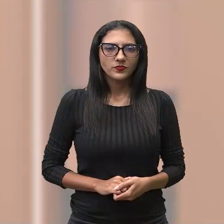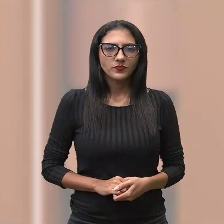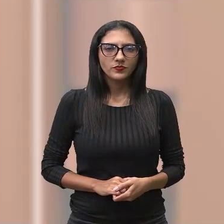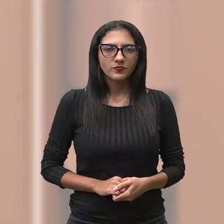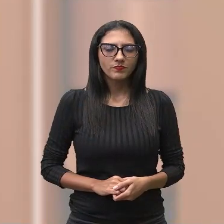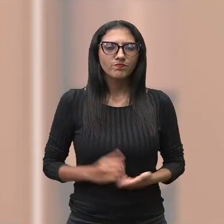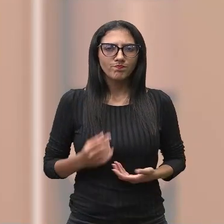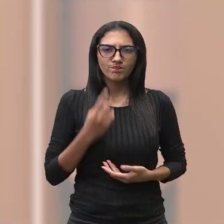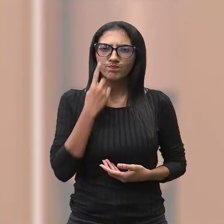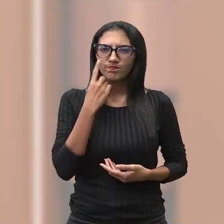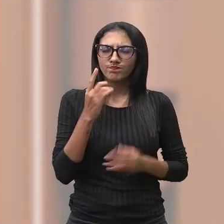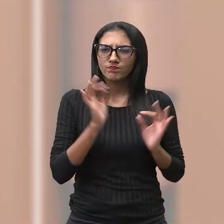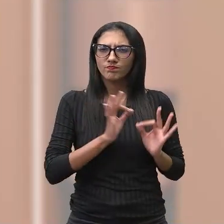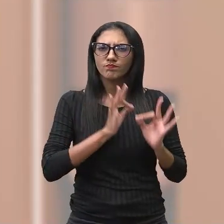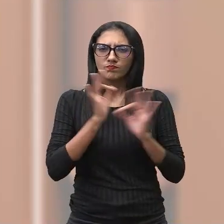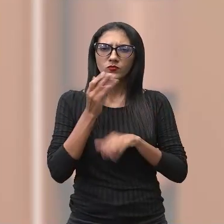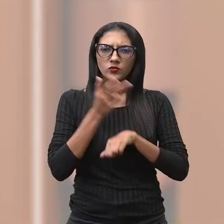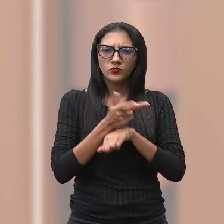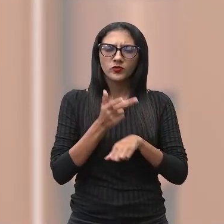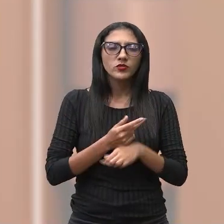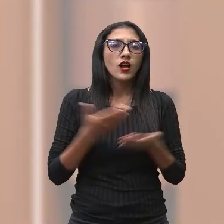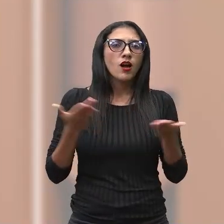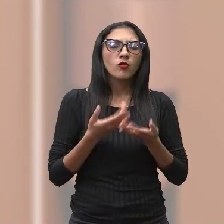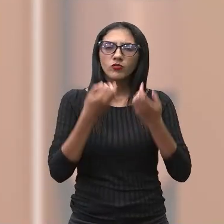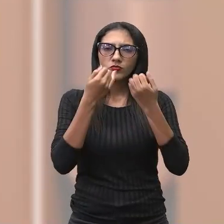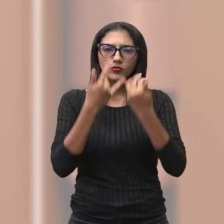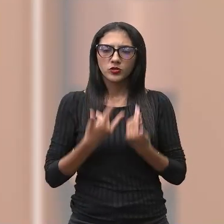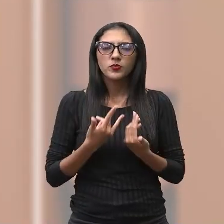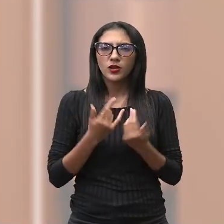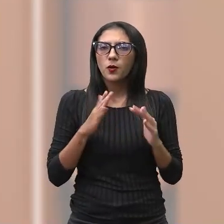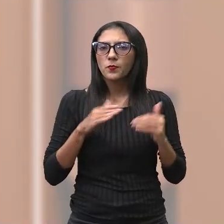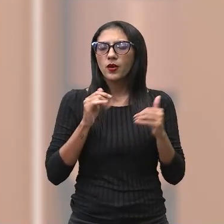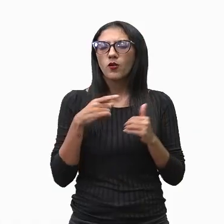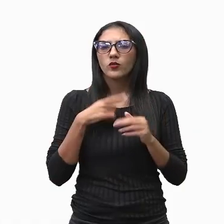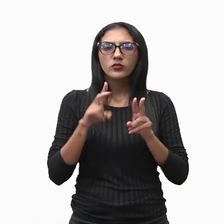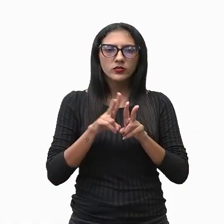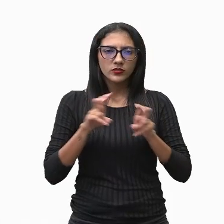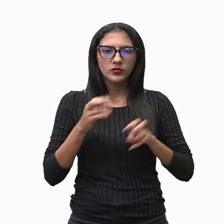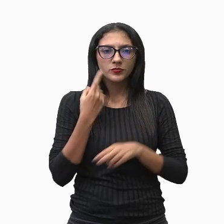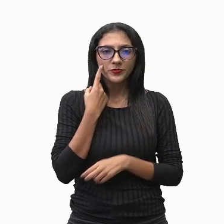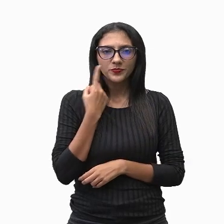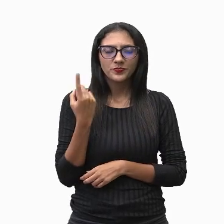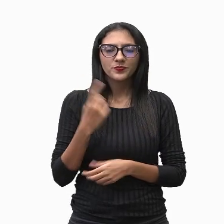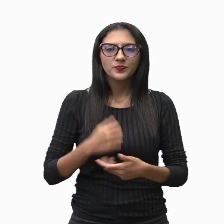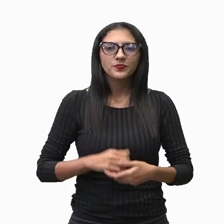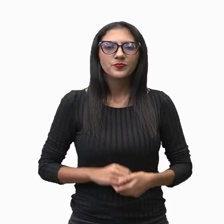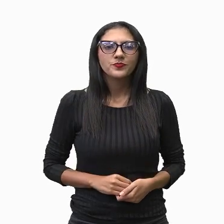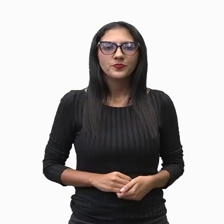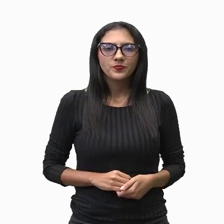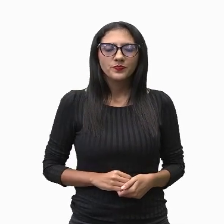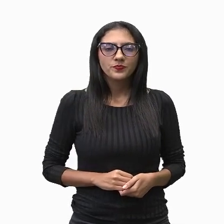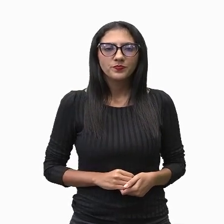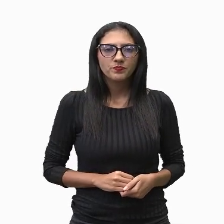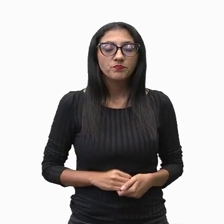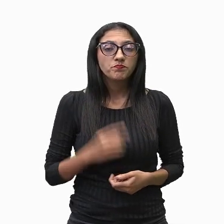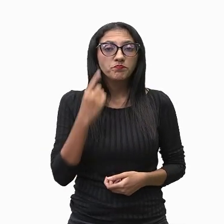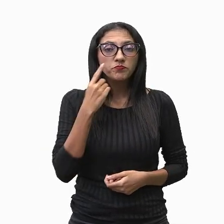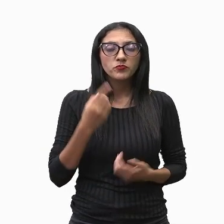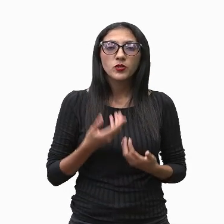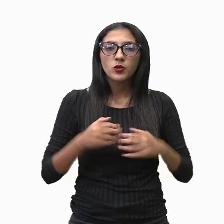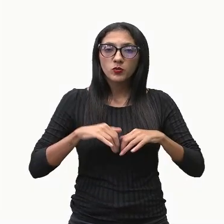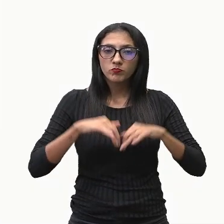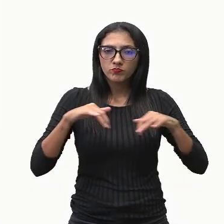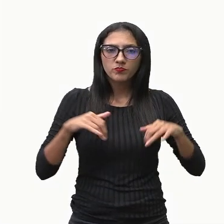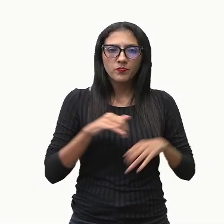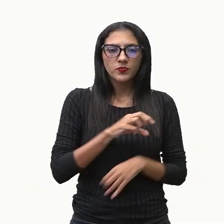Imagens impressionantes, né, gente? Então vamos falar um pouquinho mais aí sobre os refugiados. Atentos aqui para o conteúdo. Vamos lá. Migrantes versus